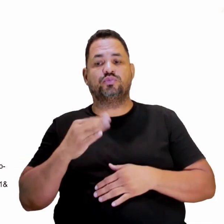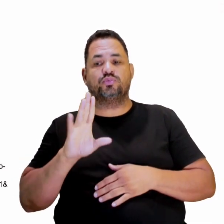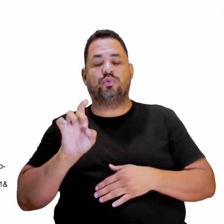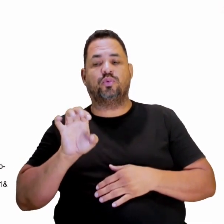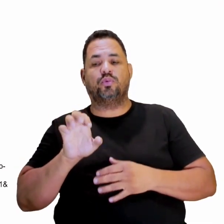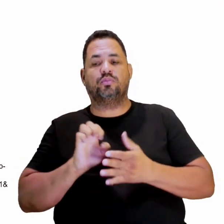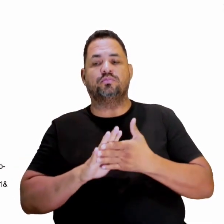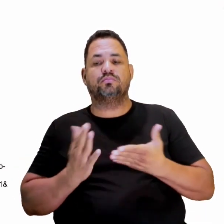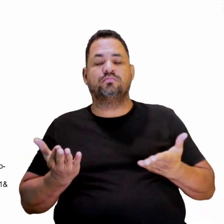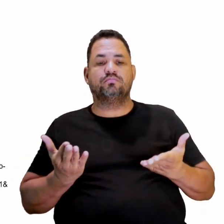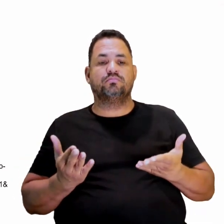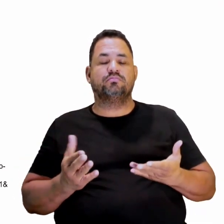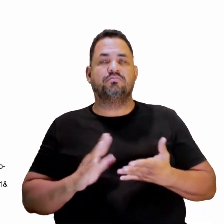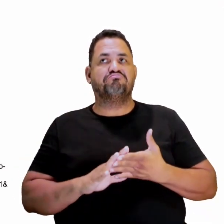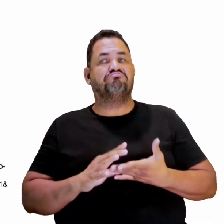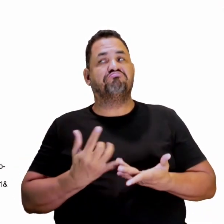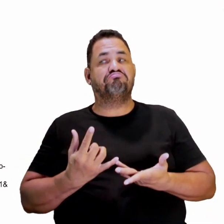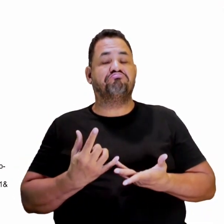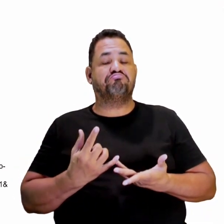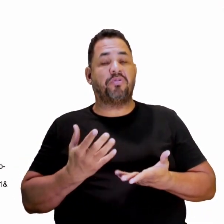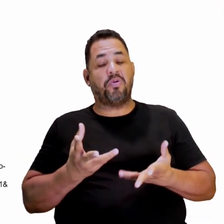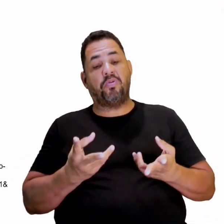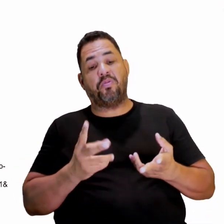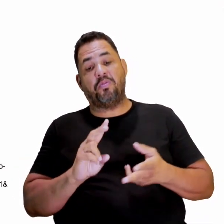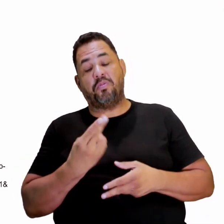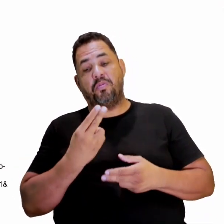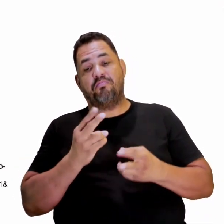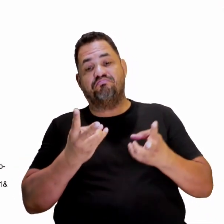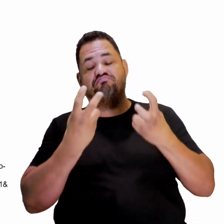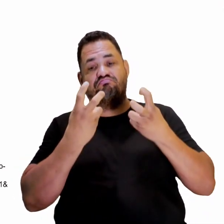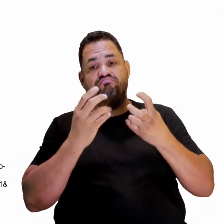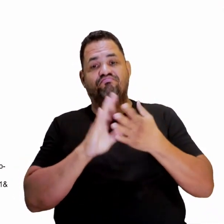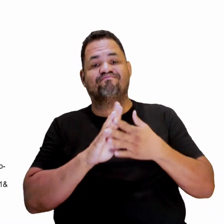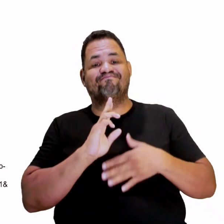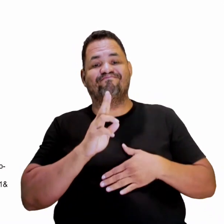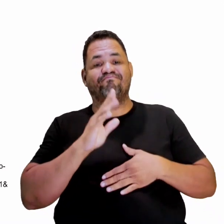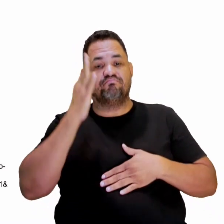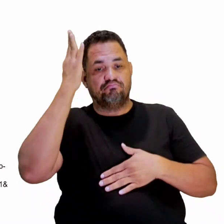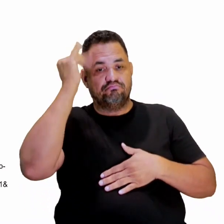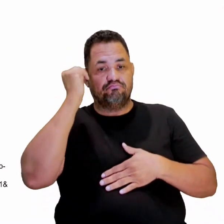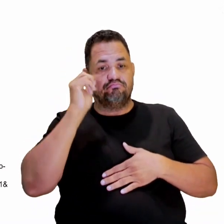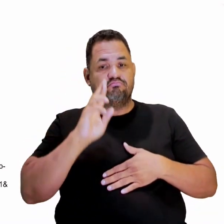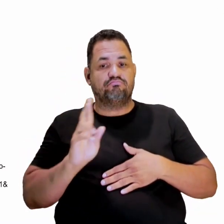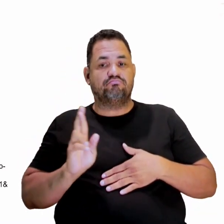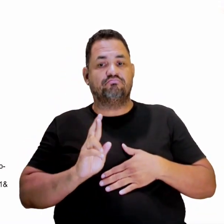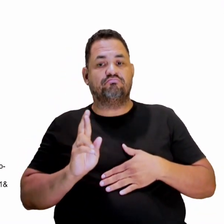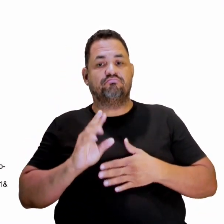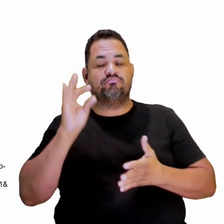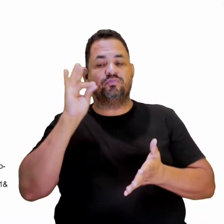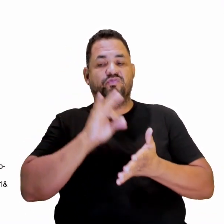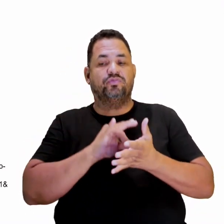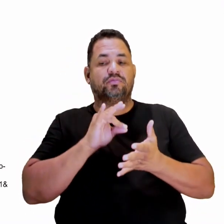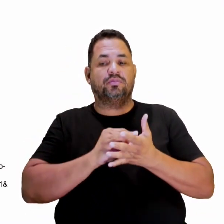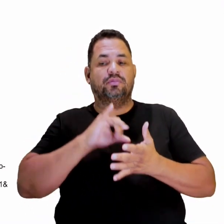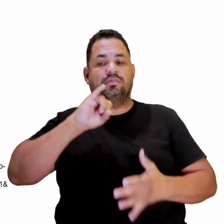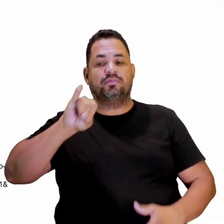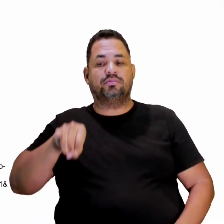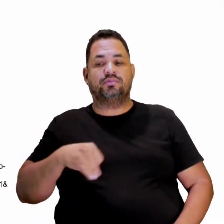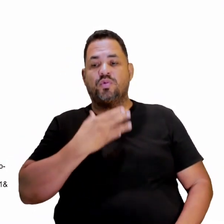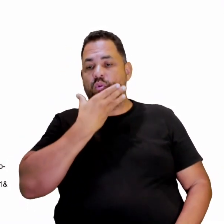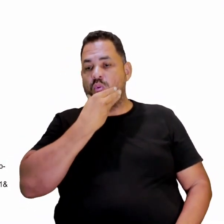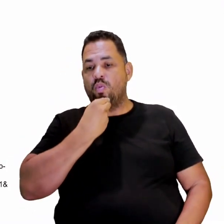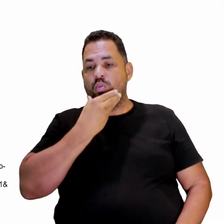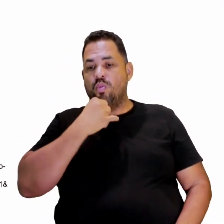ou apenas perceber, notar que sempre soube quem Joey era. Truth